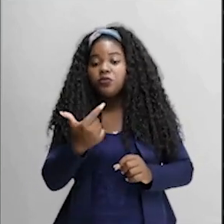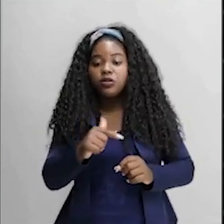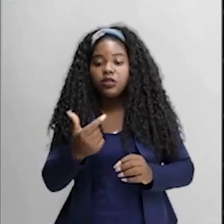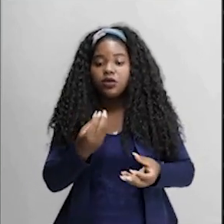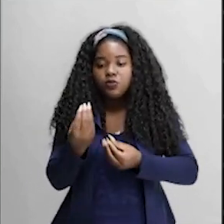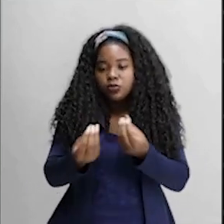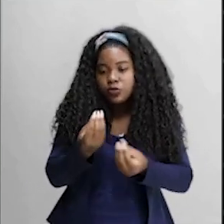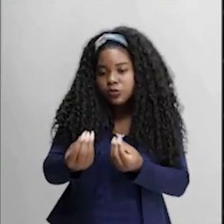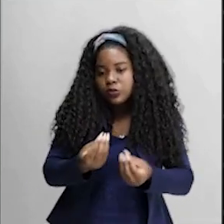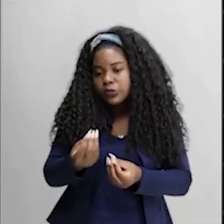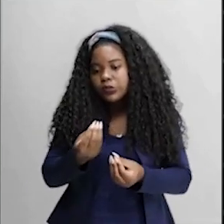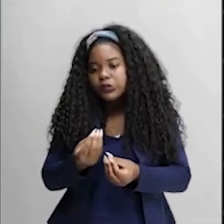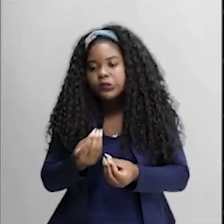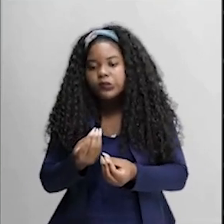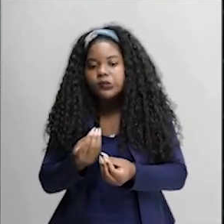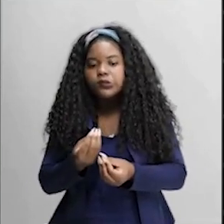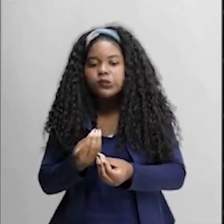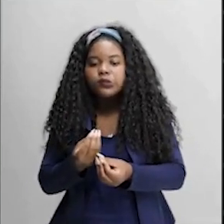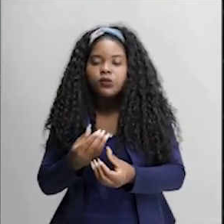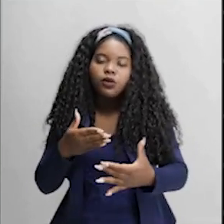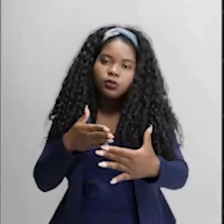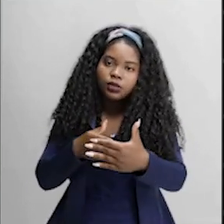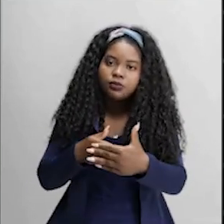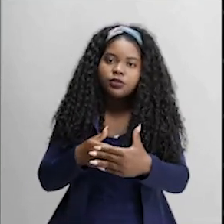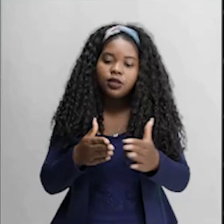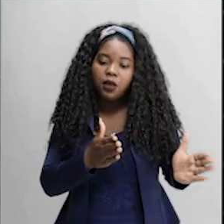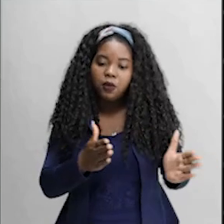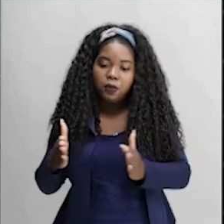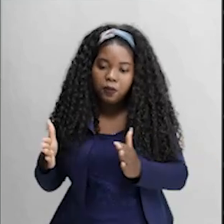de interferência neste processo.